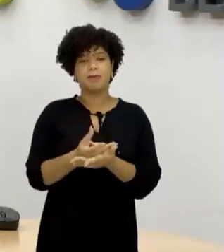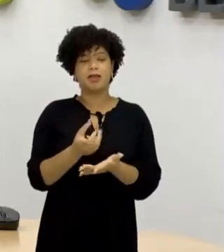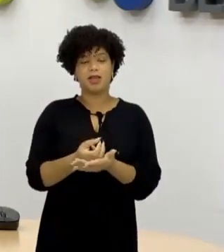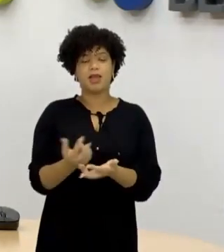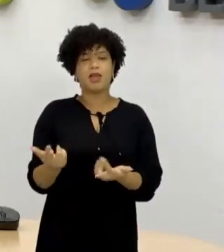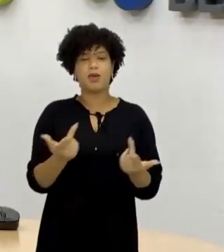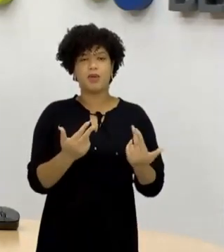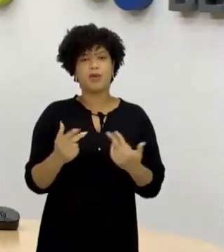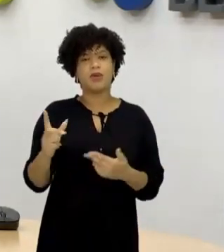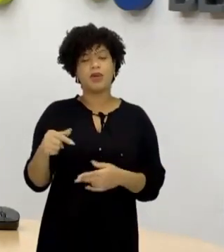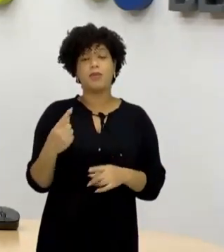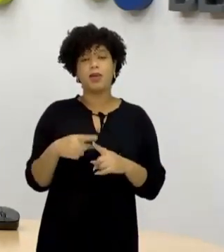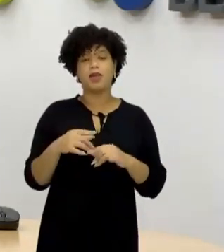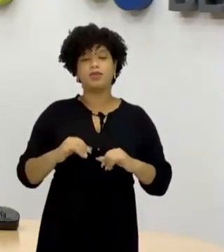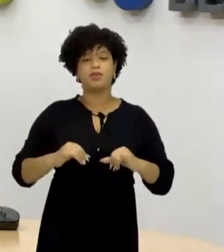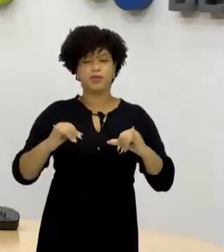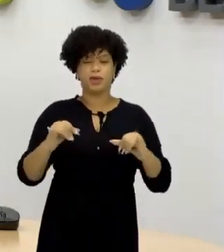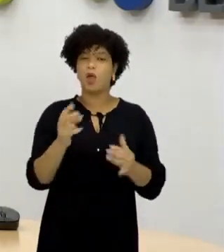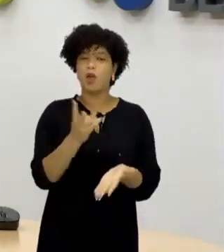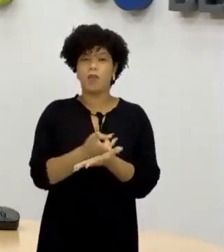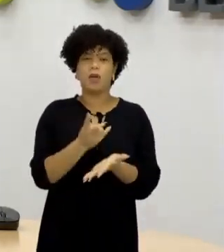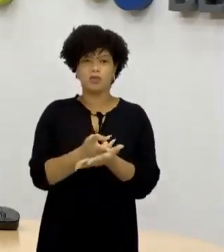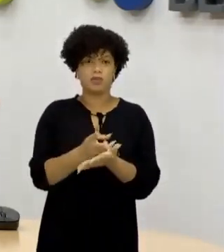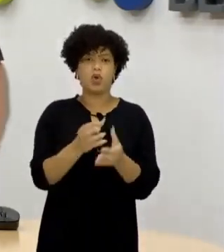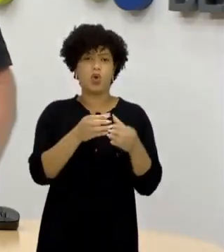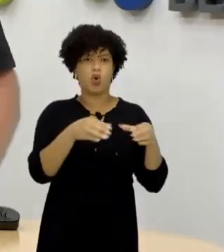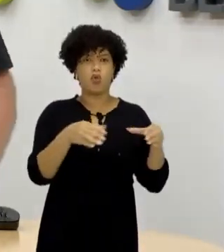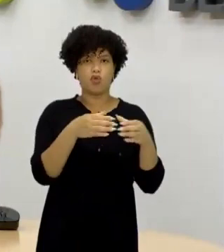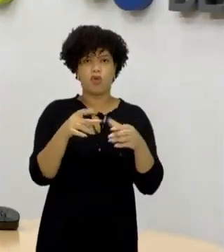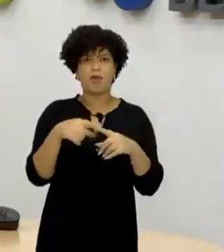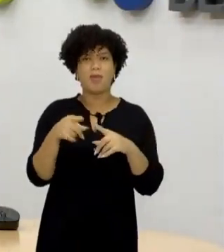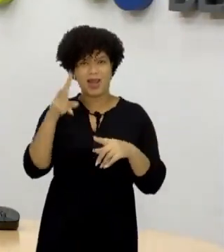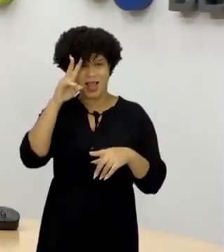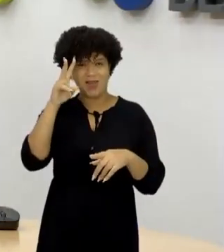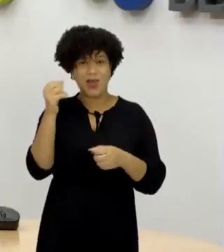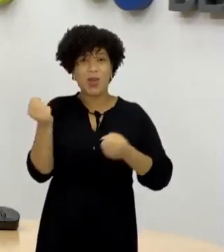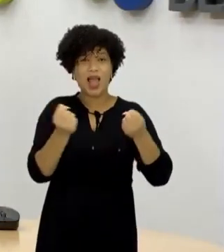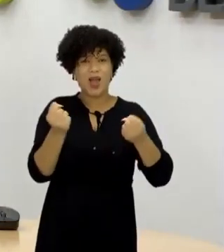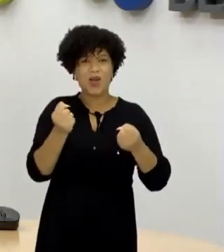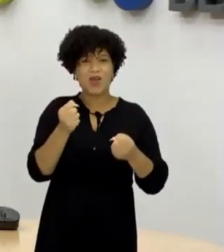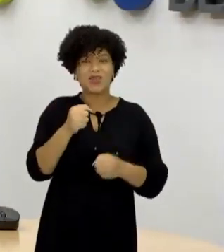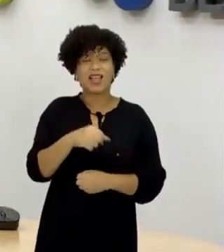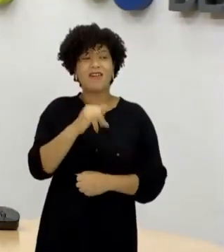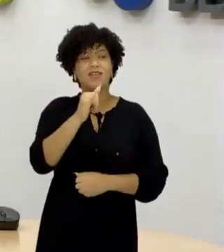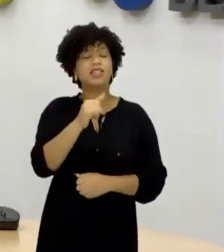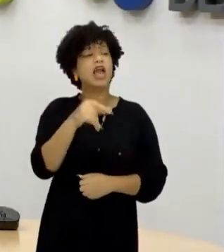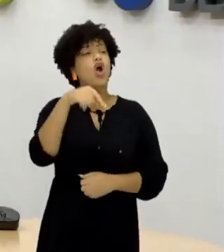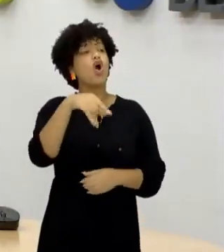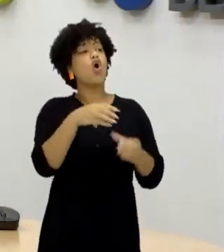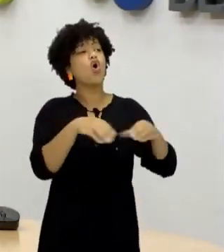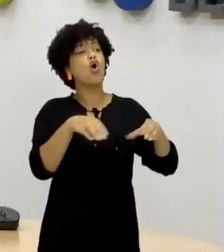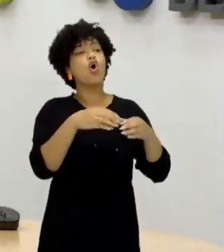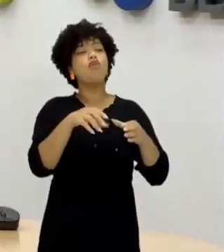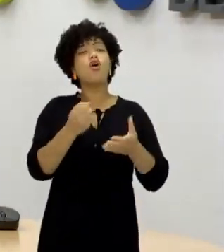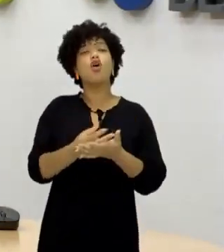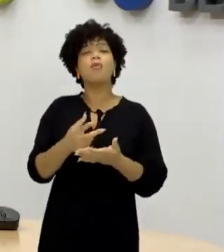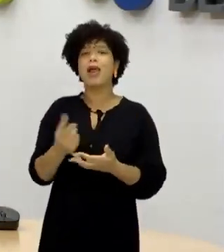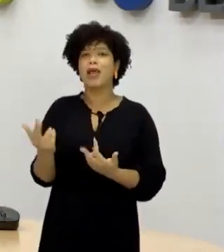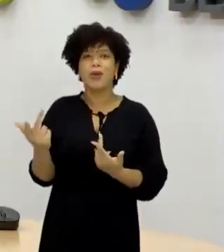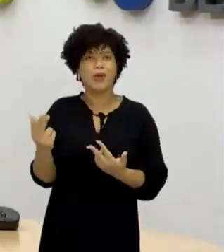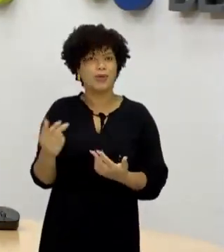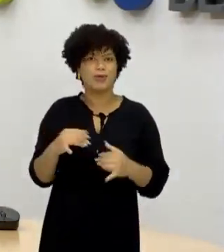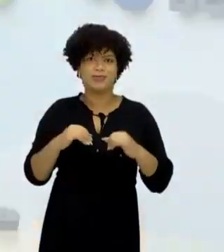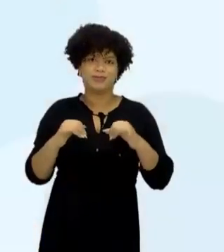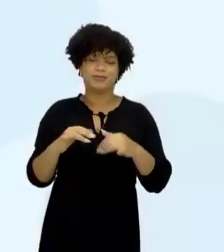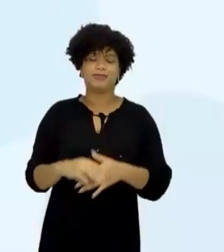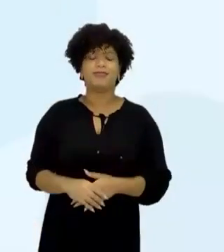mesmo preço. Até o supermercado está fazendo o mesmo preço do carro dos ovos, né? Concorrência aí está assim, igualitária, né? Os ovos aí,